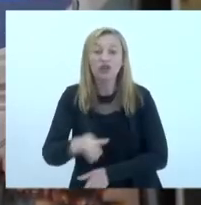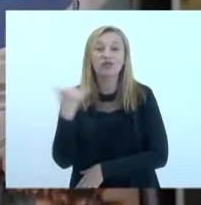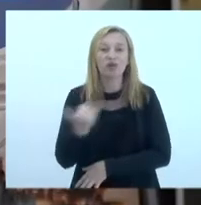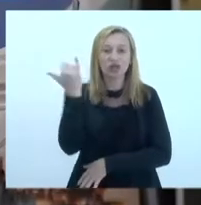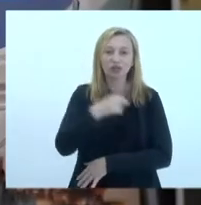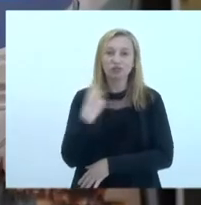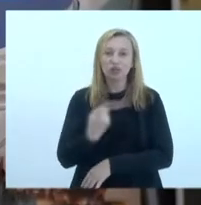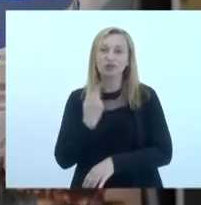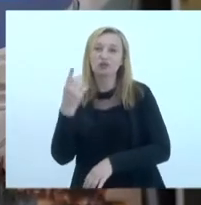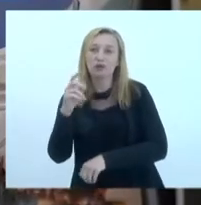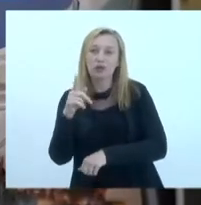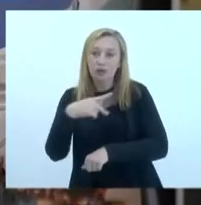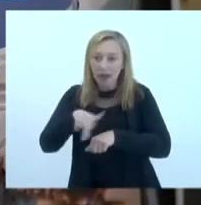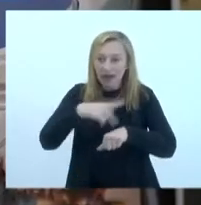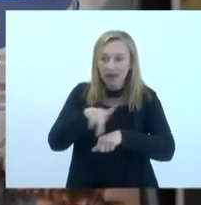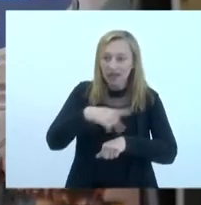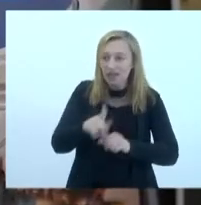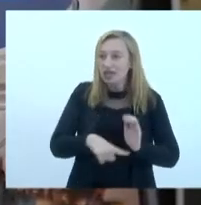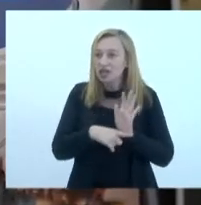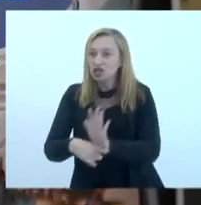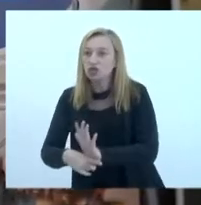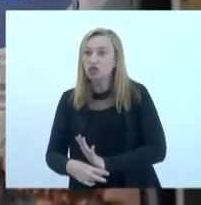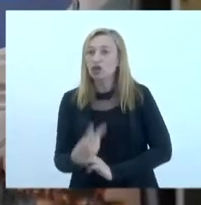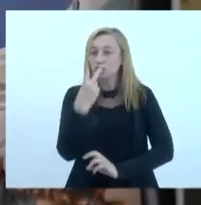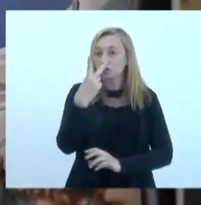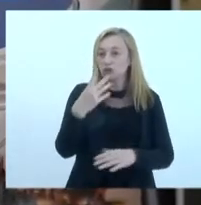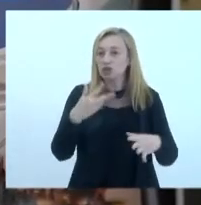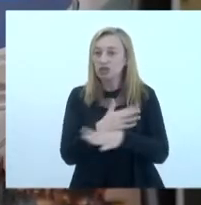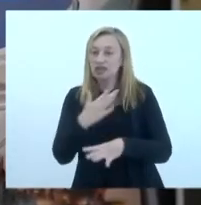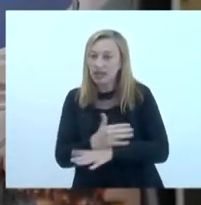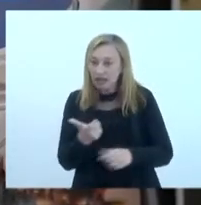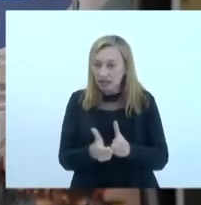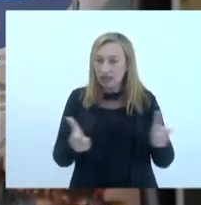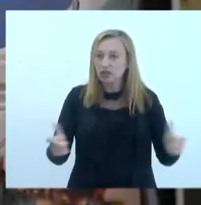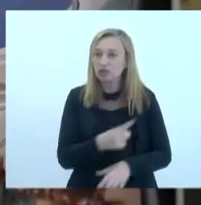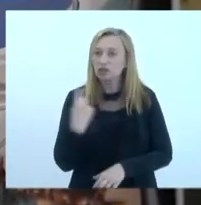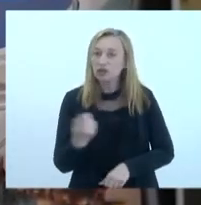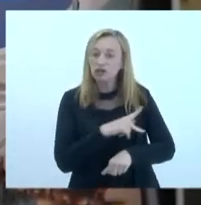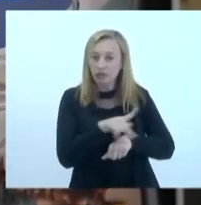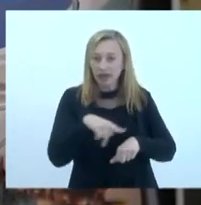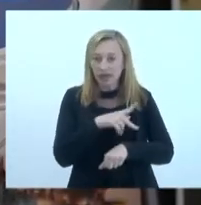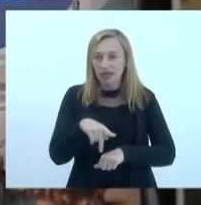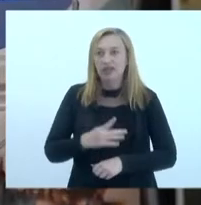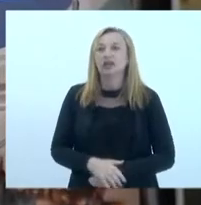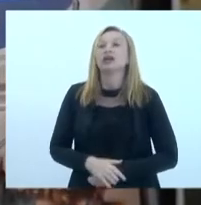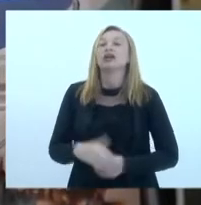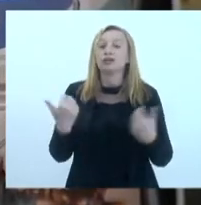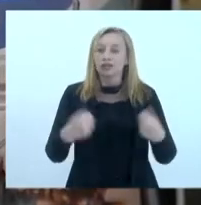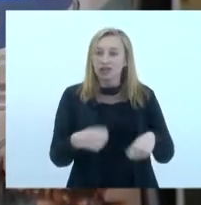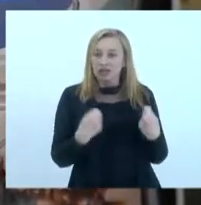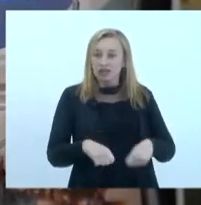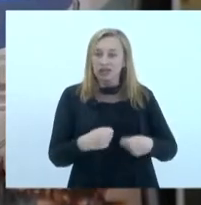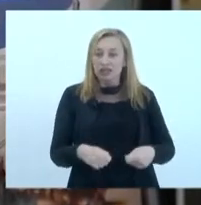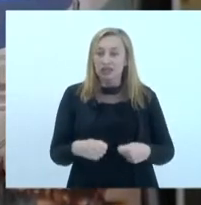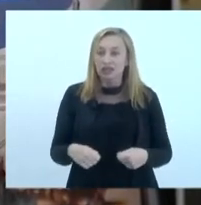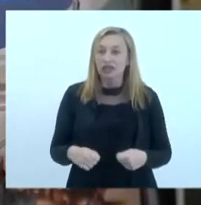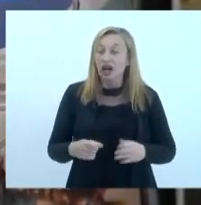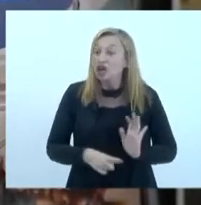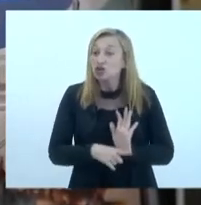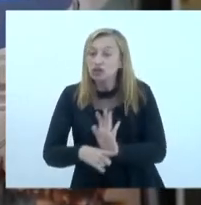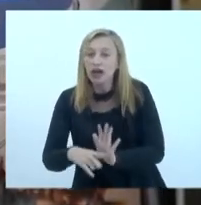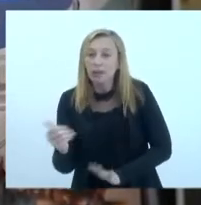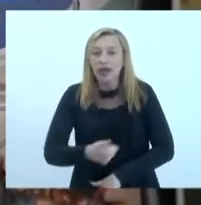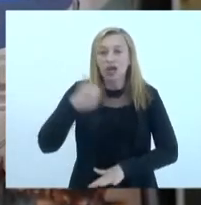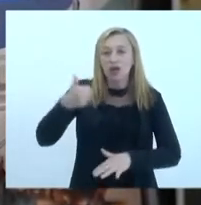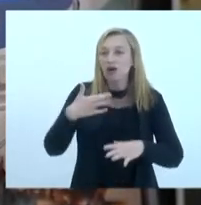para o nosso país e ele abastece as duas maiores cidades do nosso país. Nós precisamos embelezar a nossa cidade.